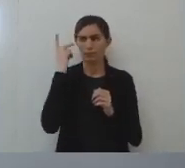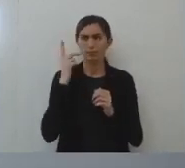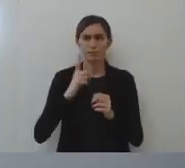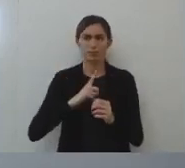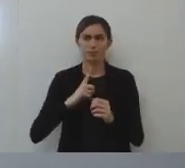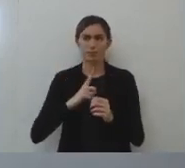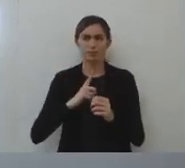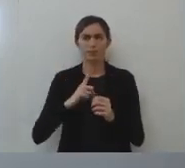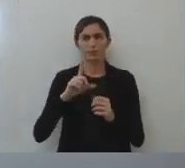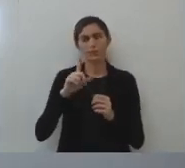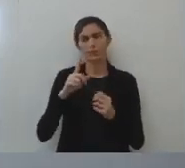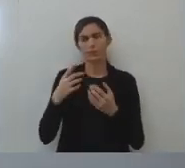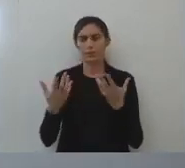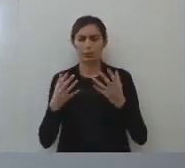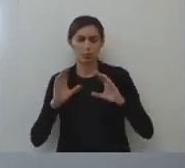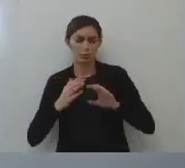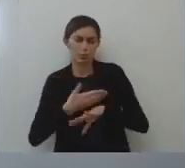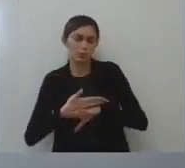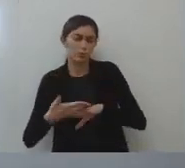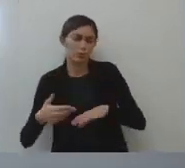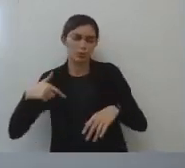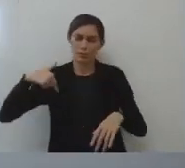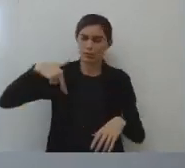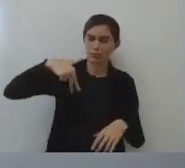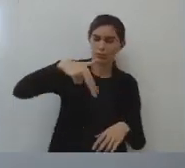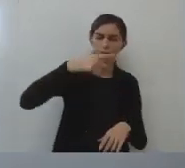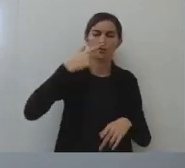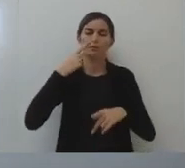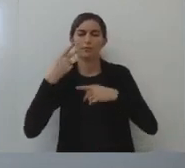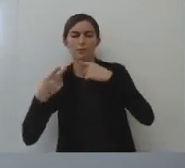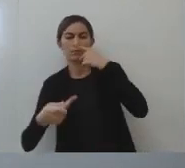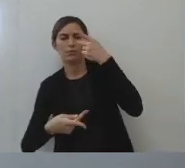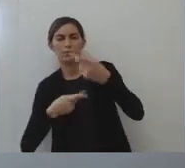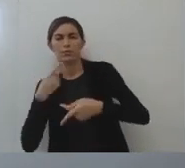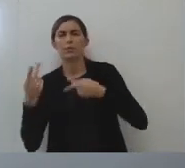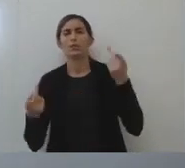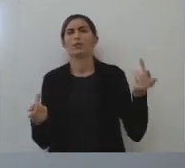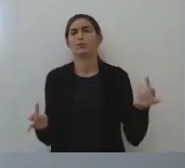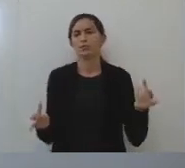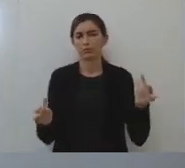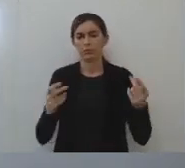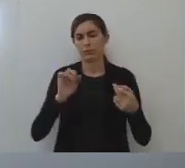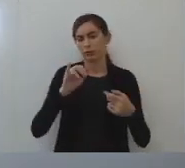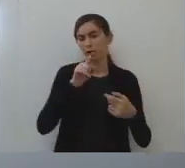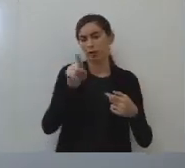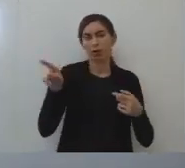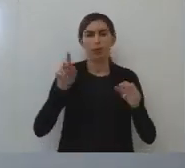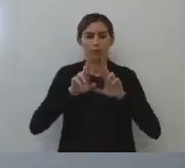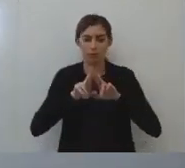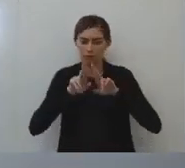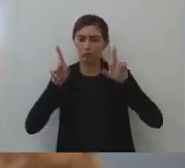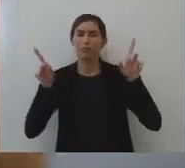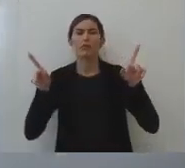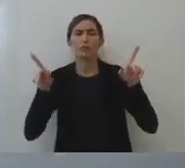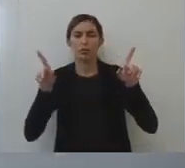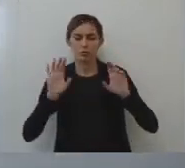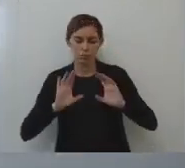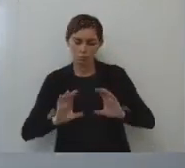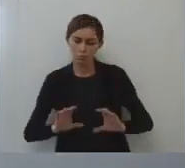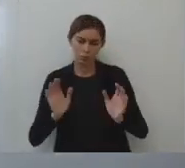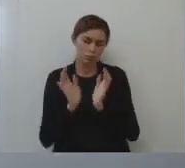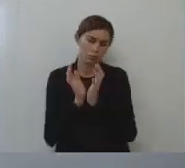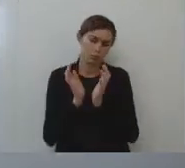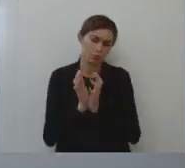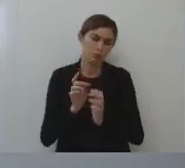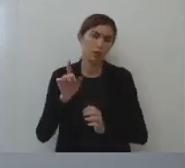certo jeito de se comportar, de andar, de falar, de agir, se ela se comporta de maneira diferente do seu